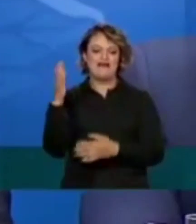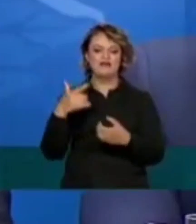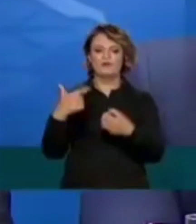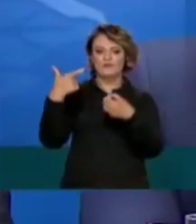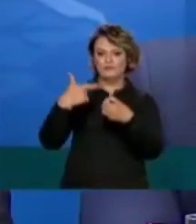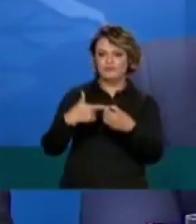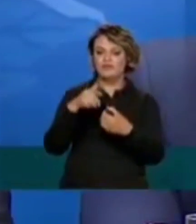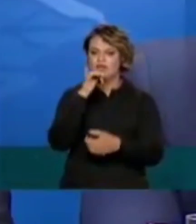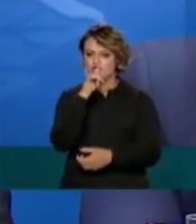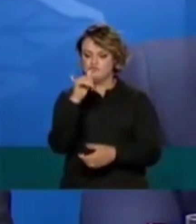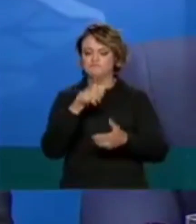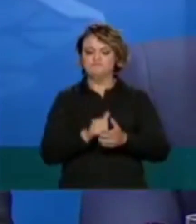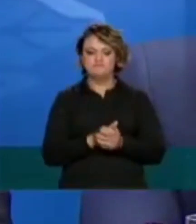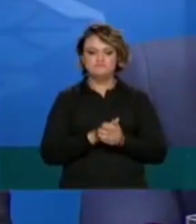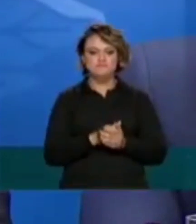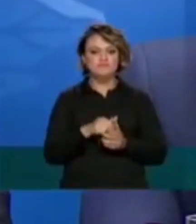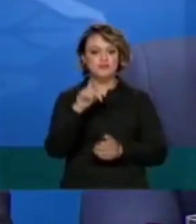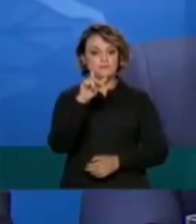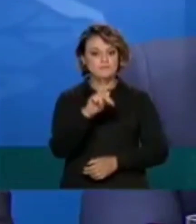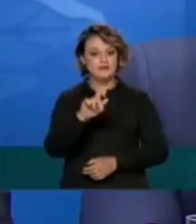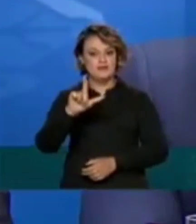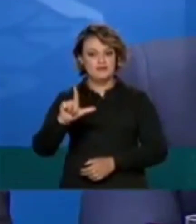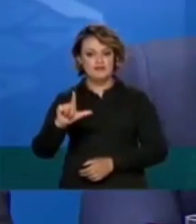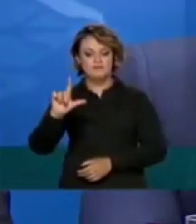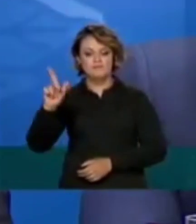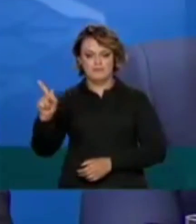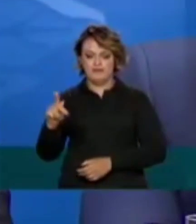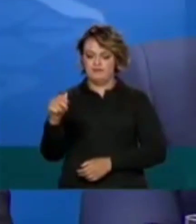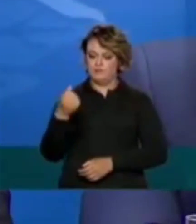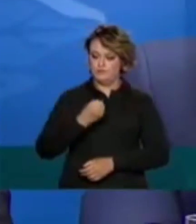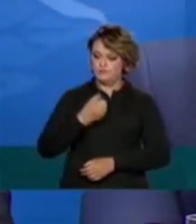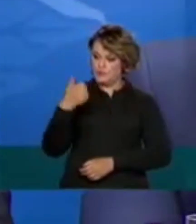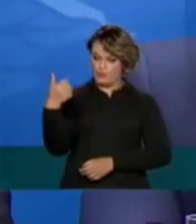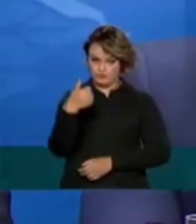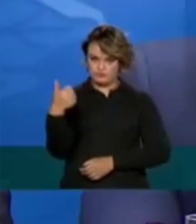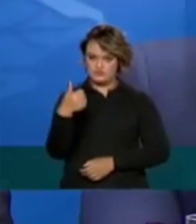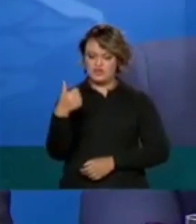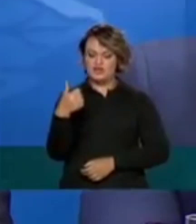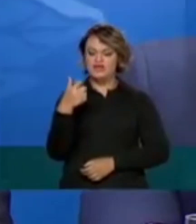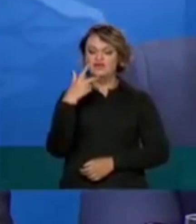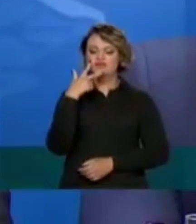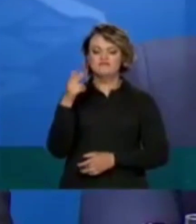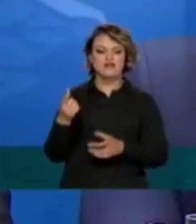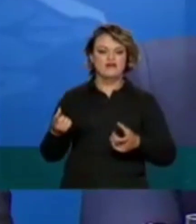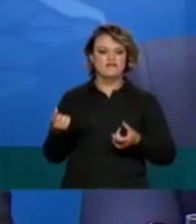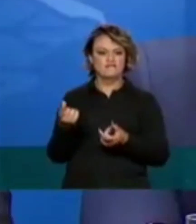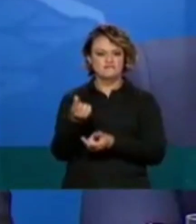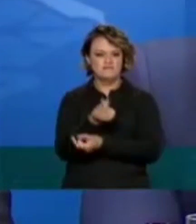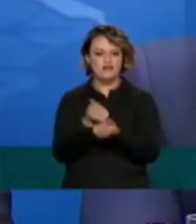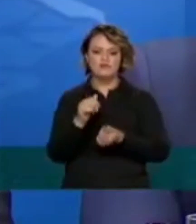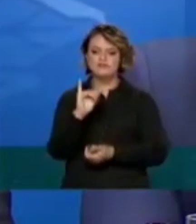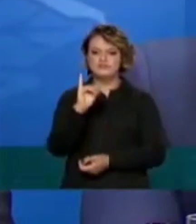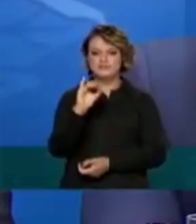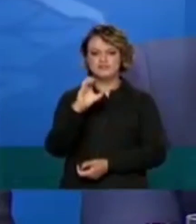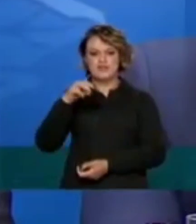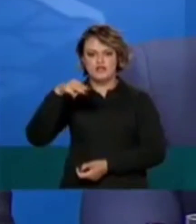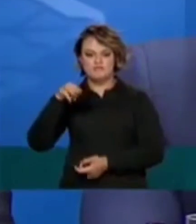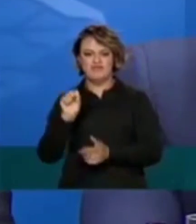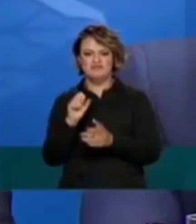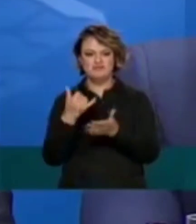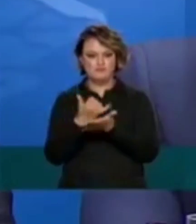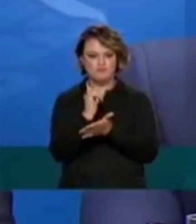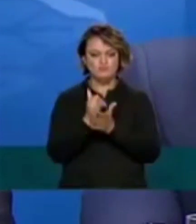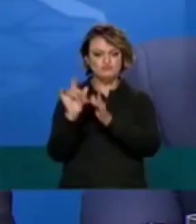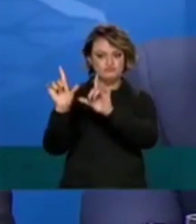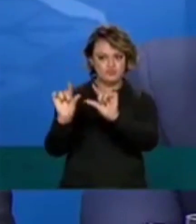Rapidamente, nós aprovamos o PLP 11, que fazia um congelamento ad rem de preços de ICMS dos estados.